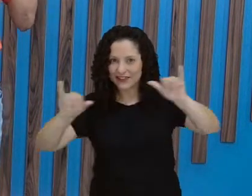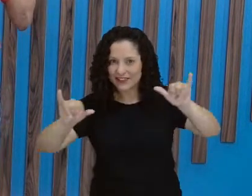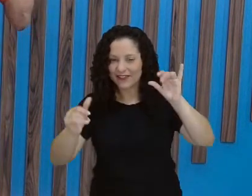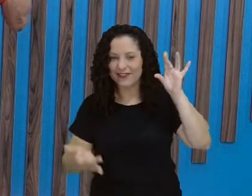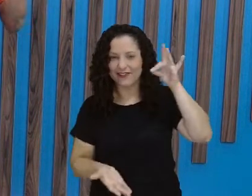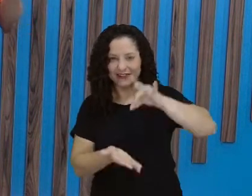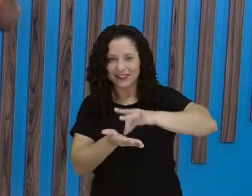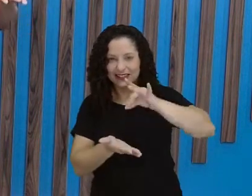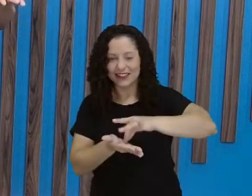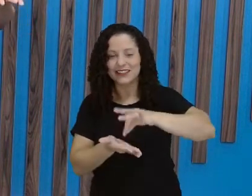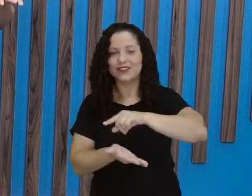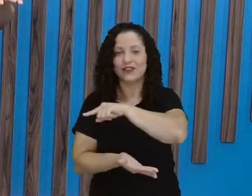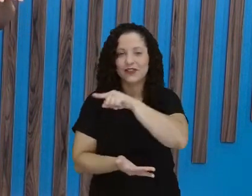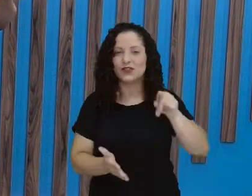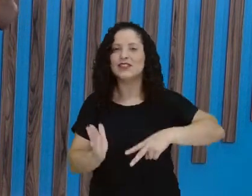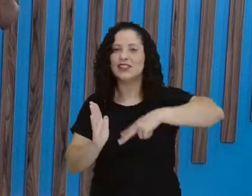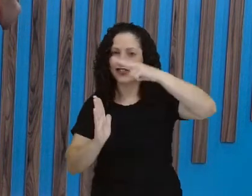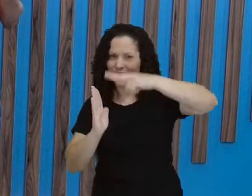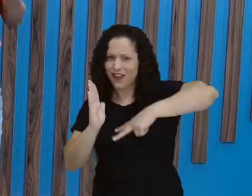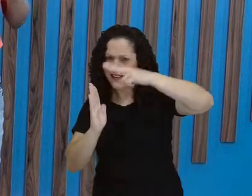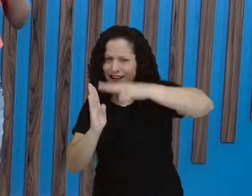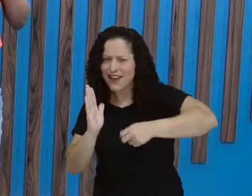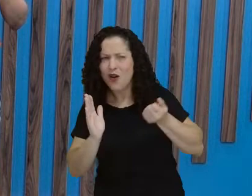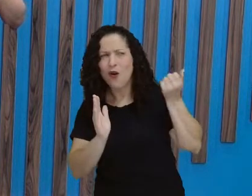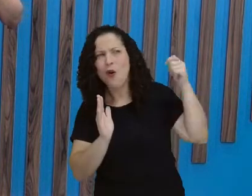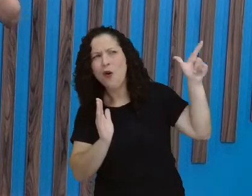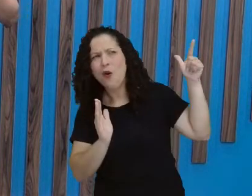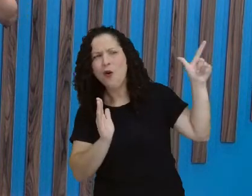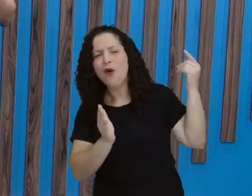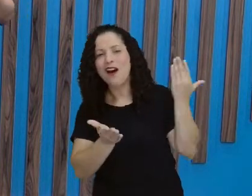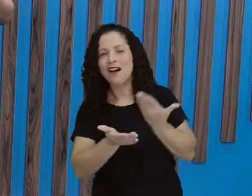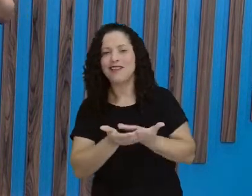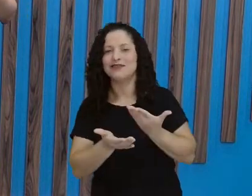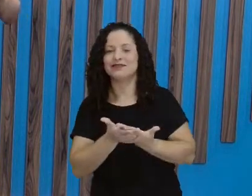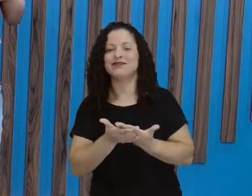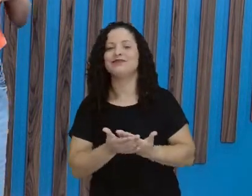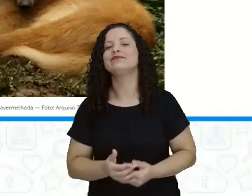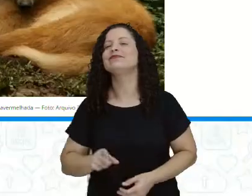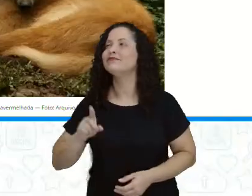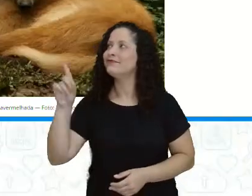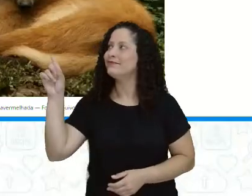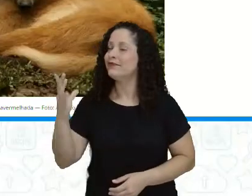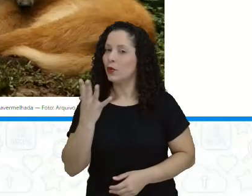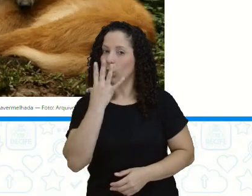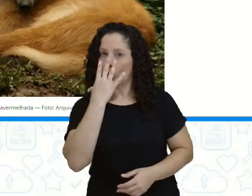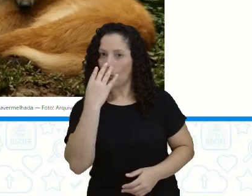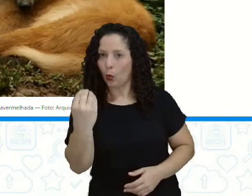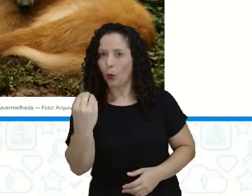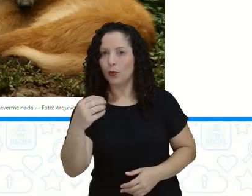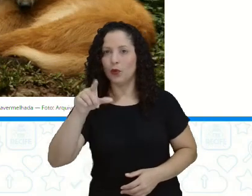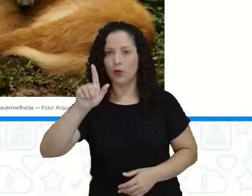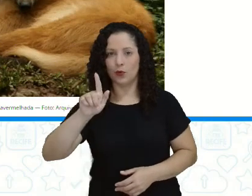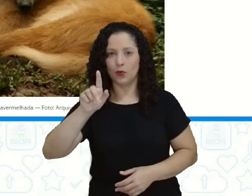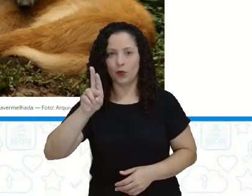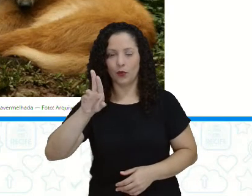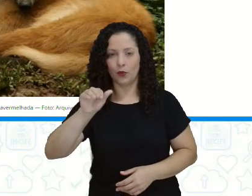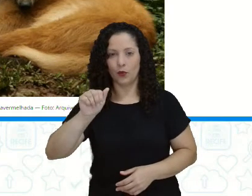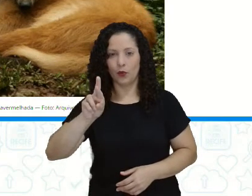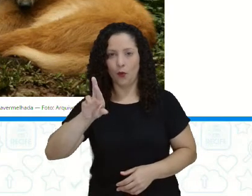já leram em outras aulas, que é sobre o lobo-guará, que é uma espécie inofensiva